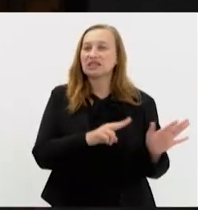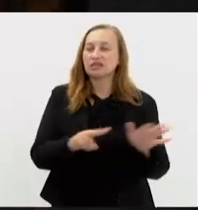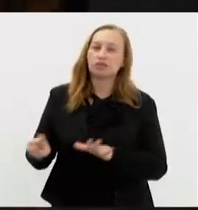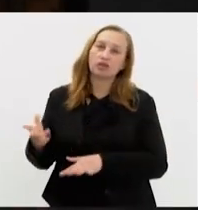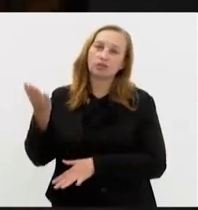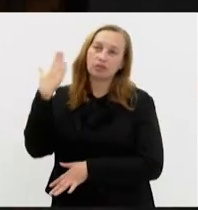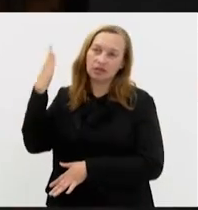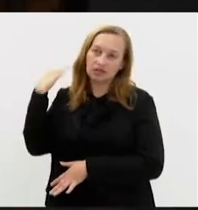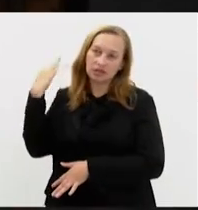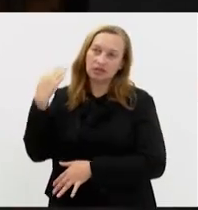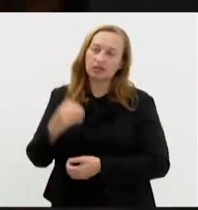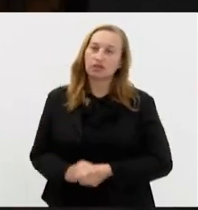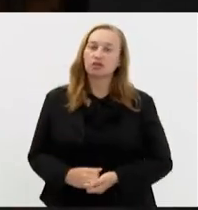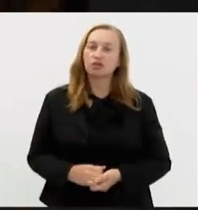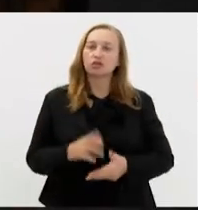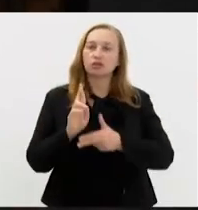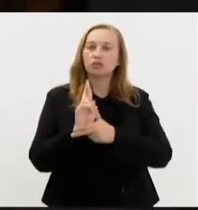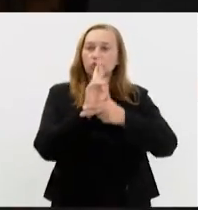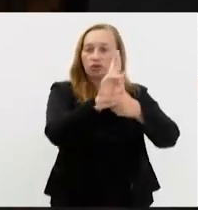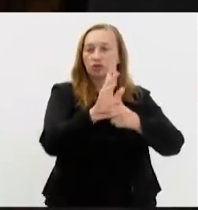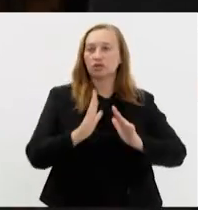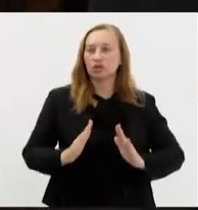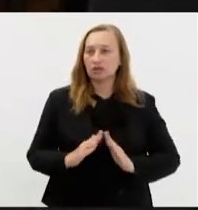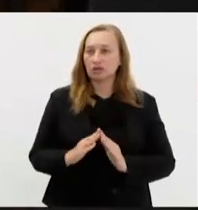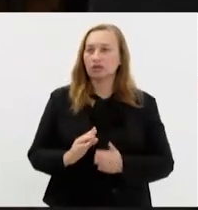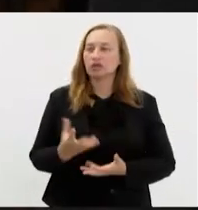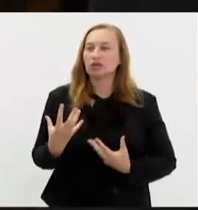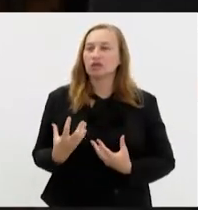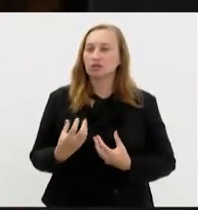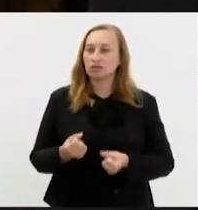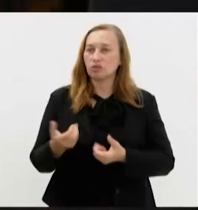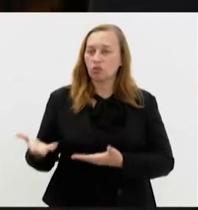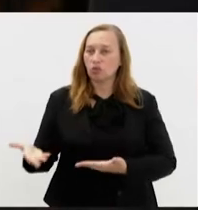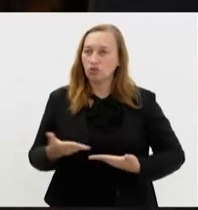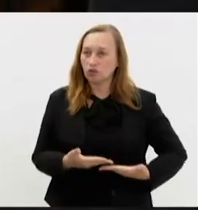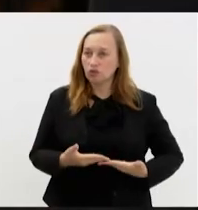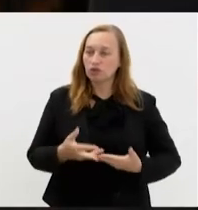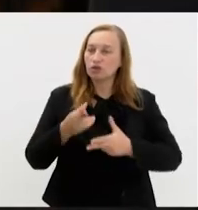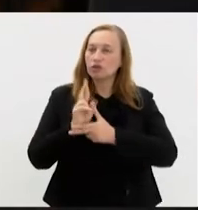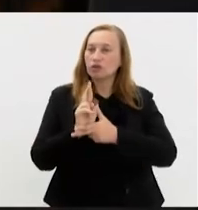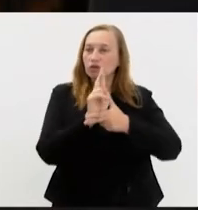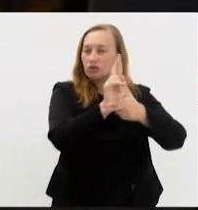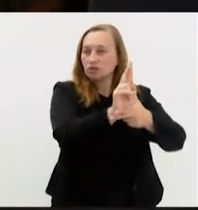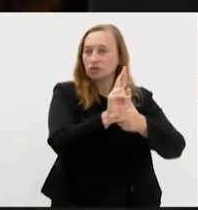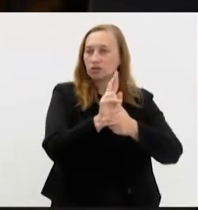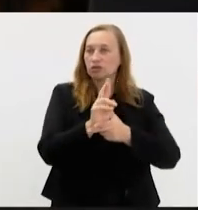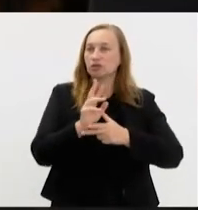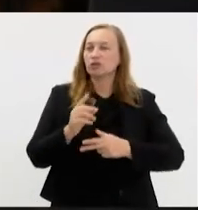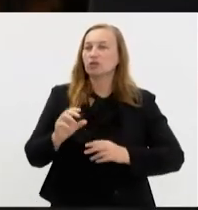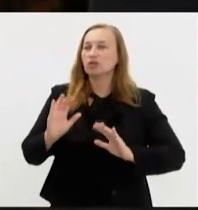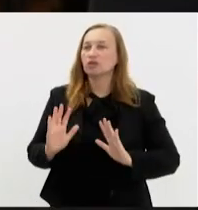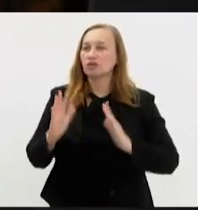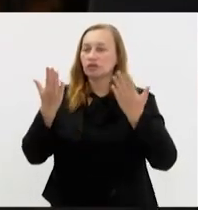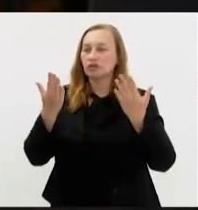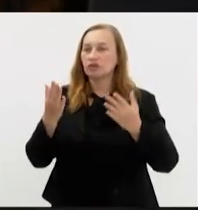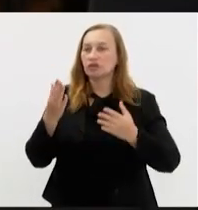o Dante Tomás nosso procurador aqui da casa recebeu um convite aqui pra procuradoria para participar de um evento da TV Justiça e falar sobre